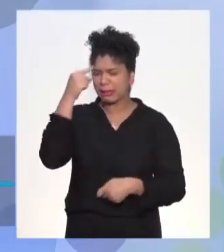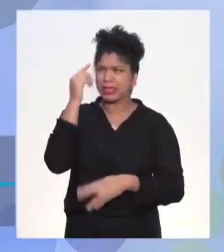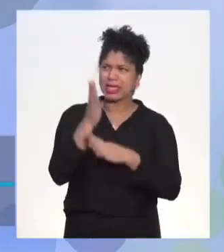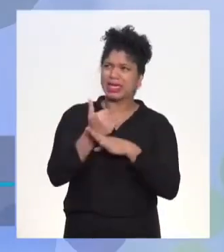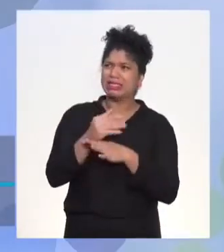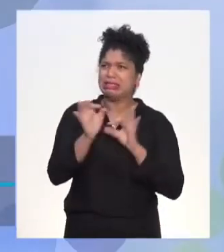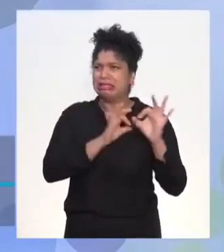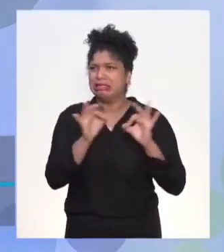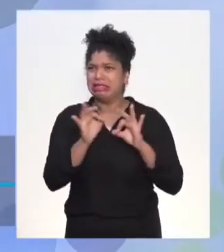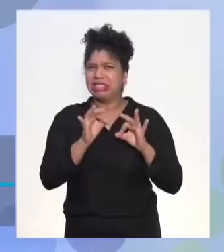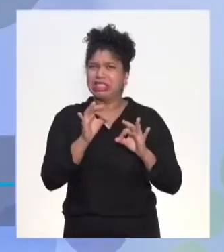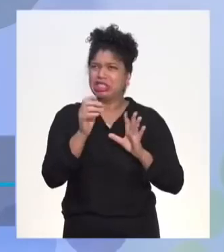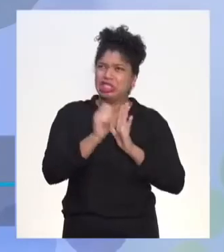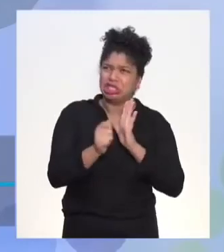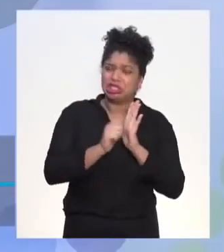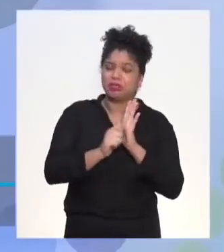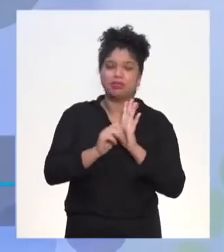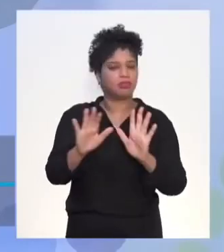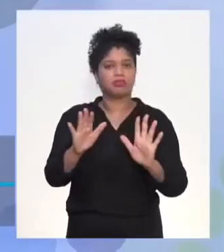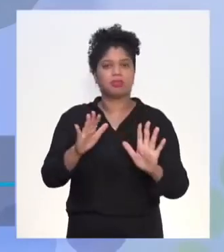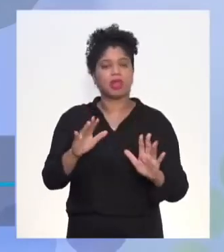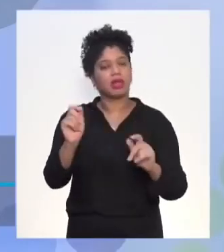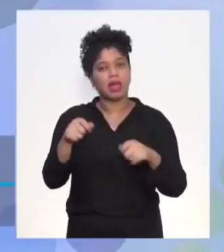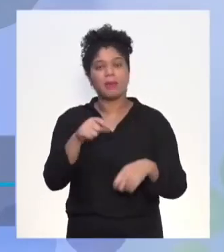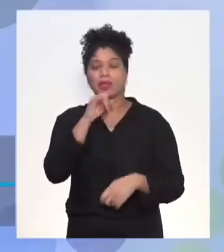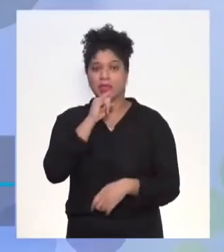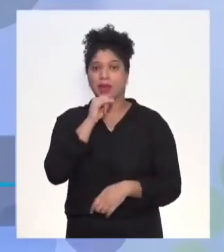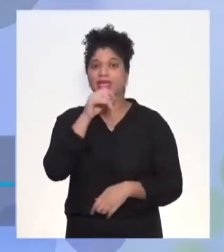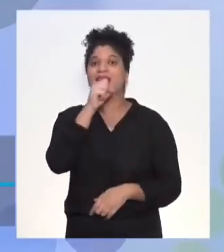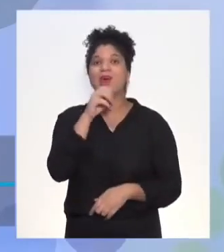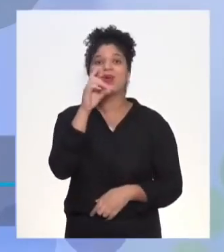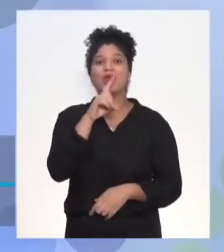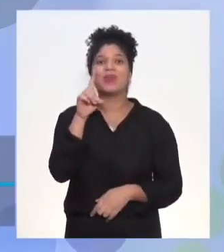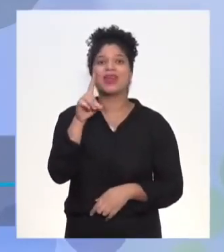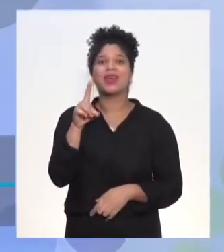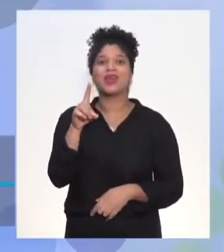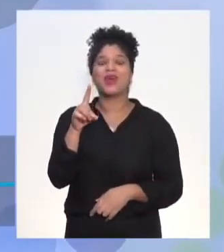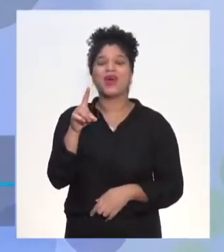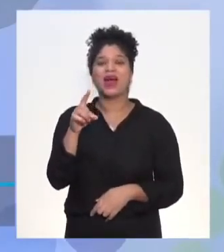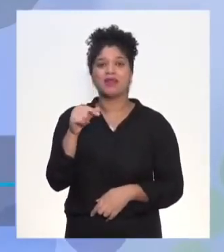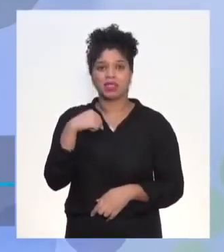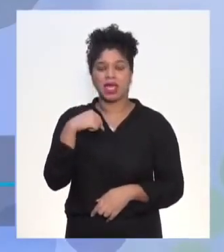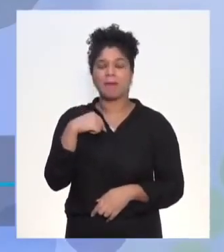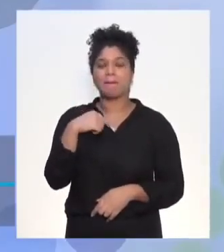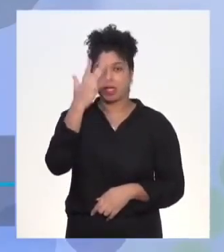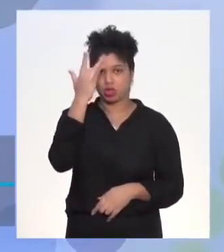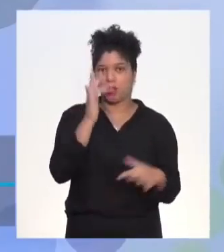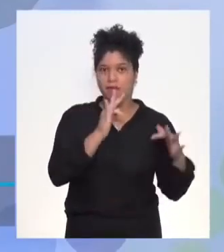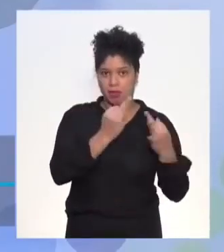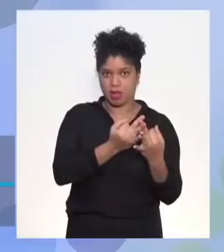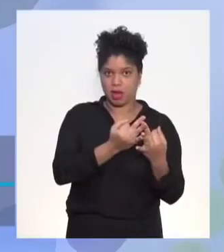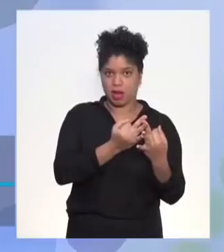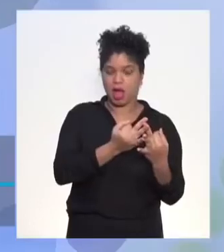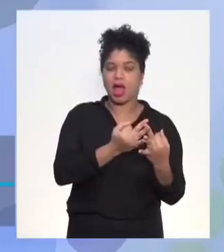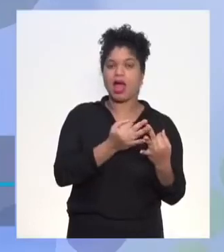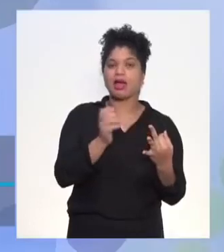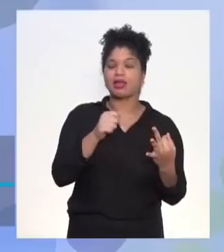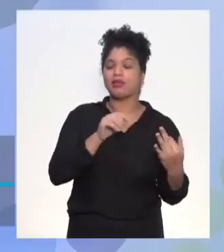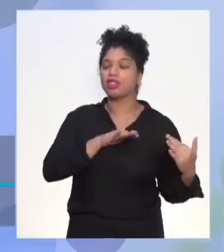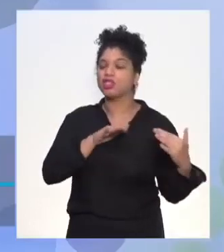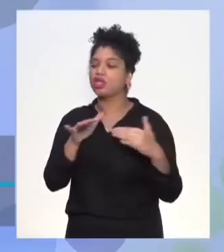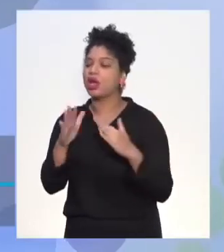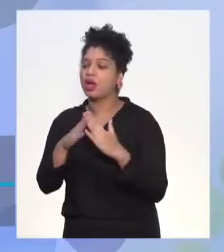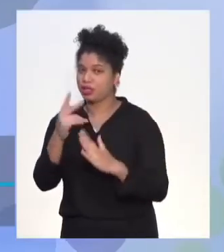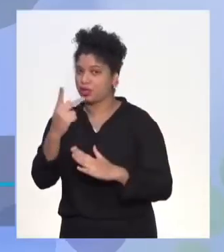Você, por exemplo, passou o fim de semana na casa de um parente seu, você chega em casa, chega para sua família e fala, olha, a minha tia, a